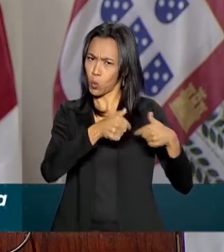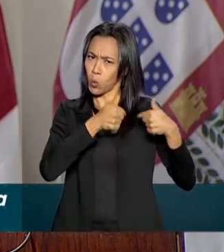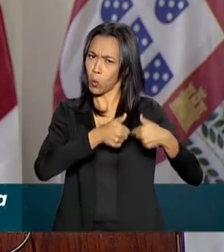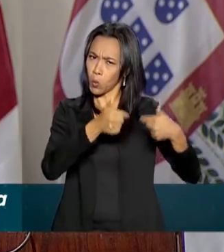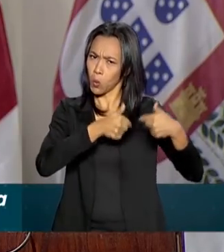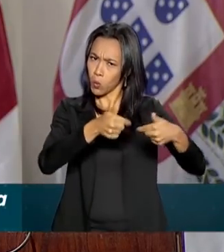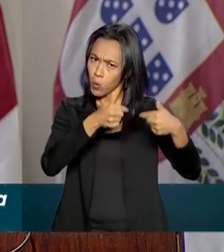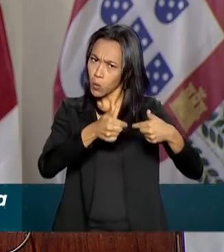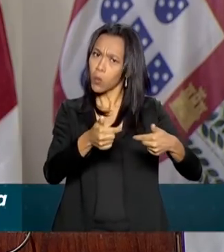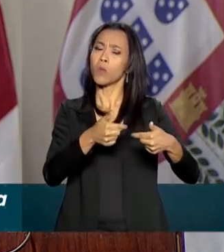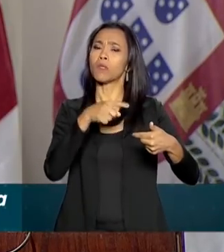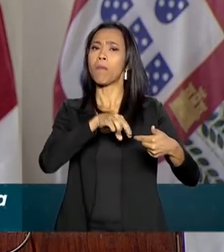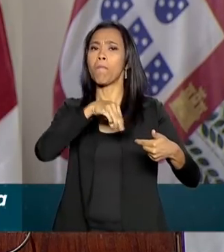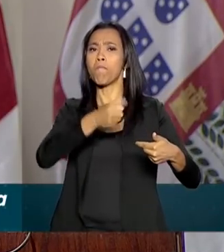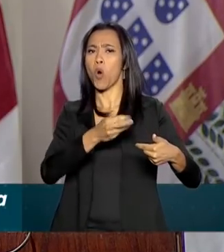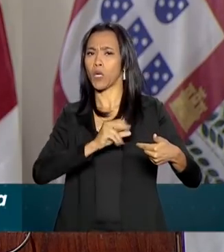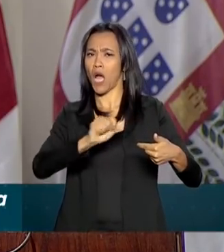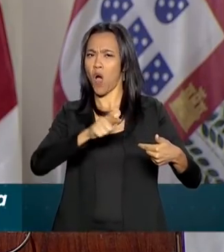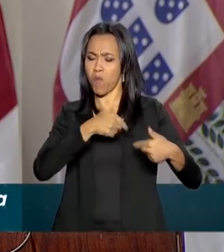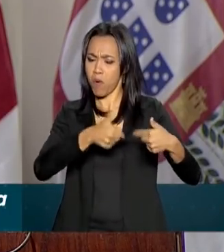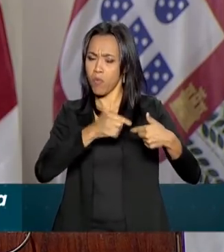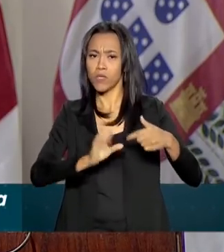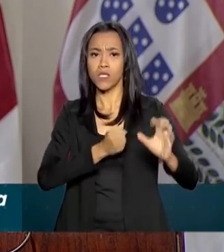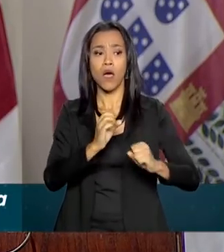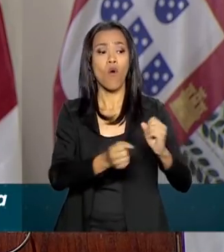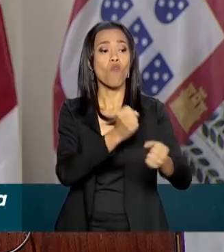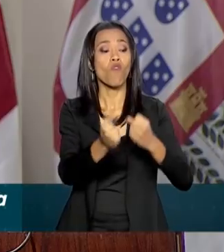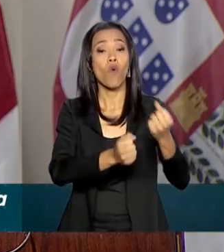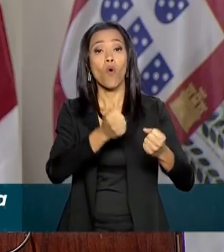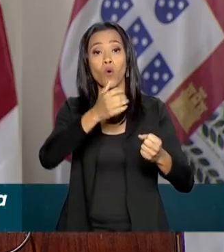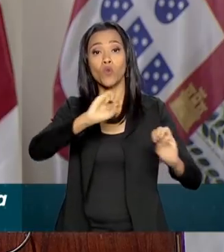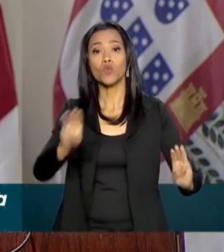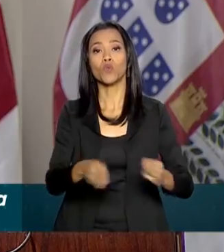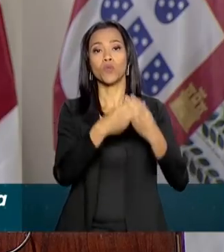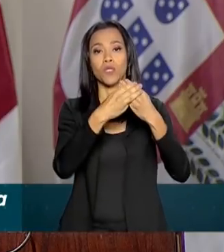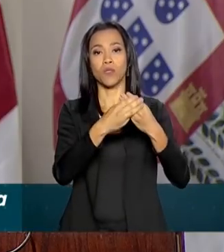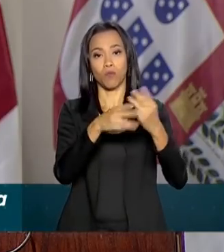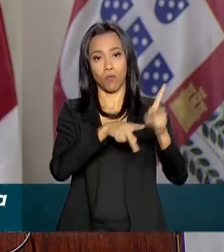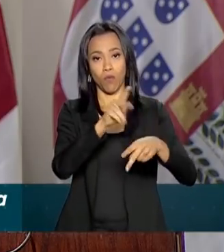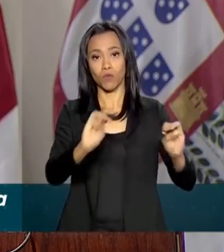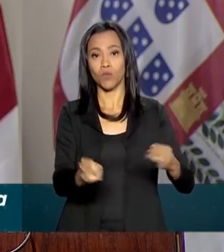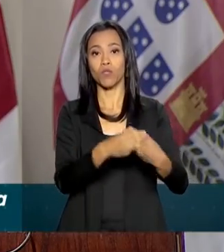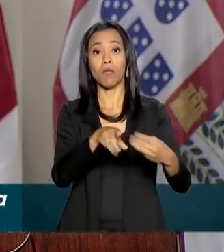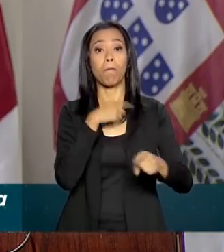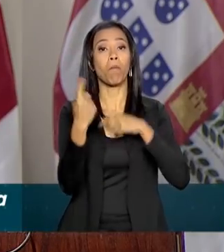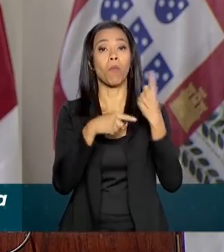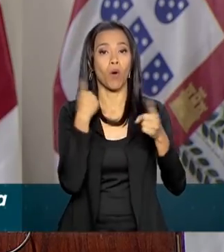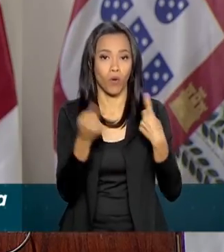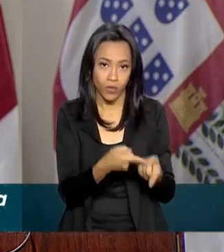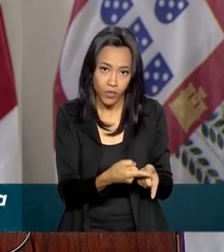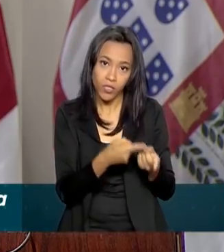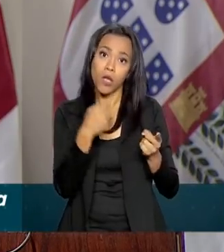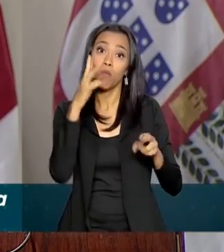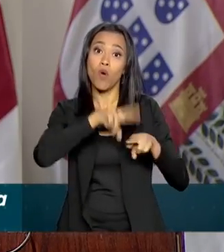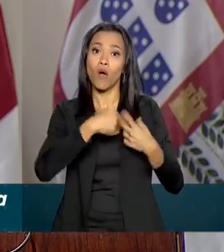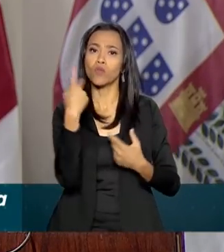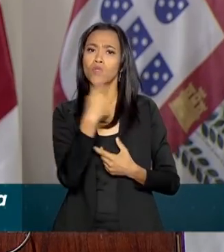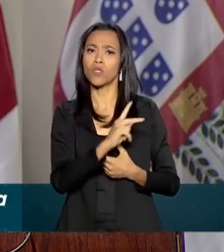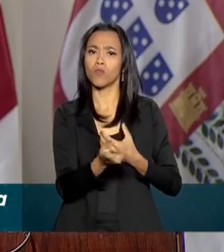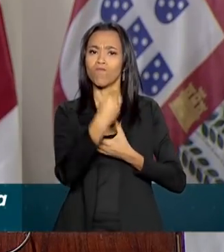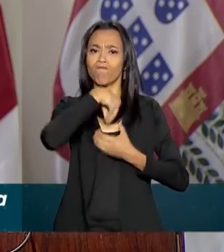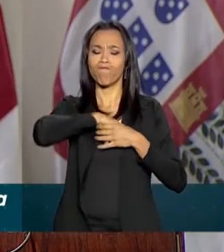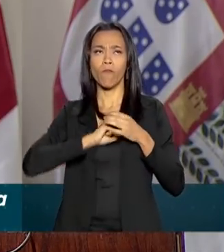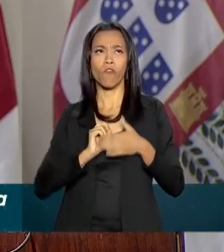moral salvando centenas de judeus da morte do local movida pelos seus valores profundos